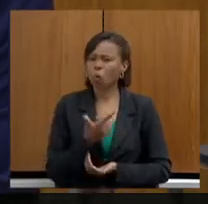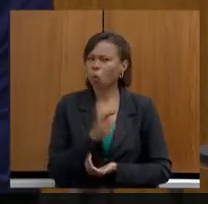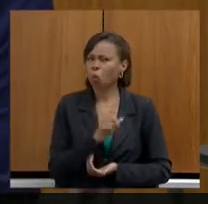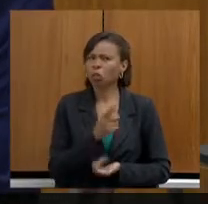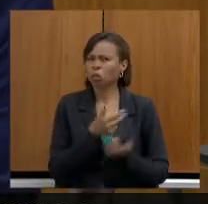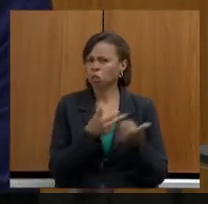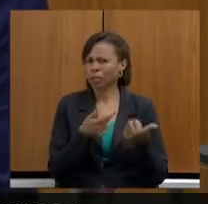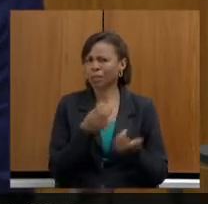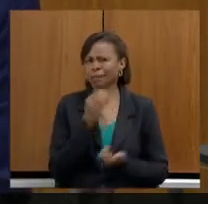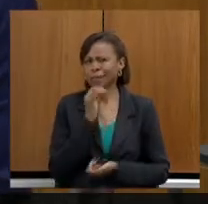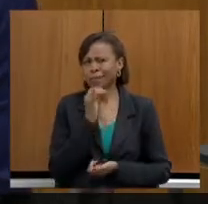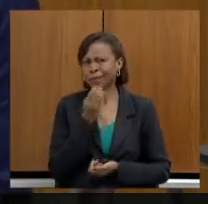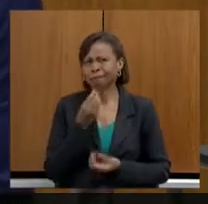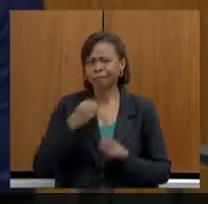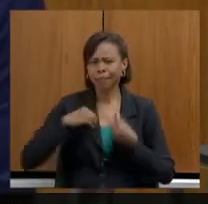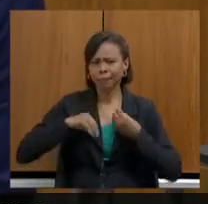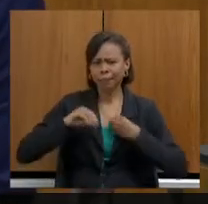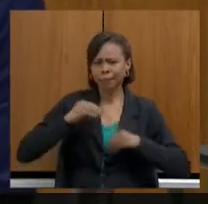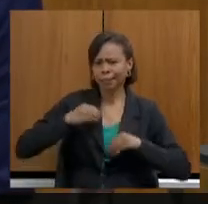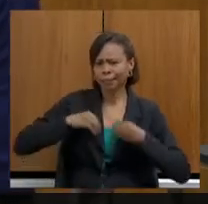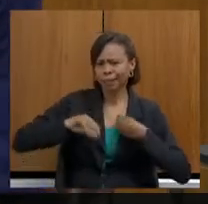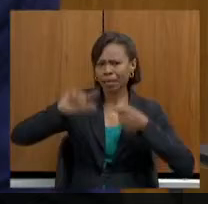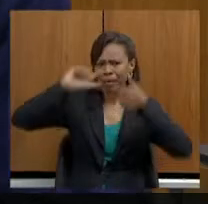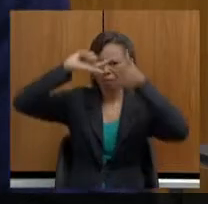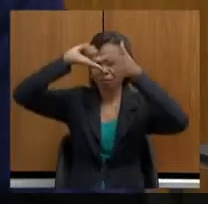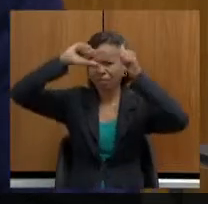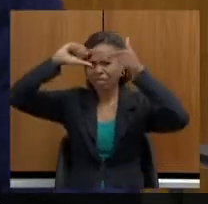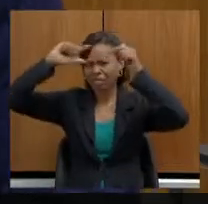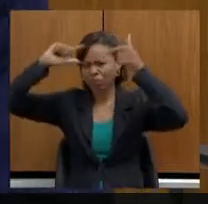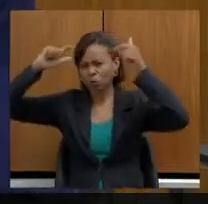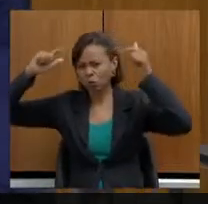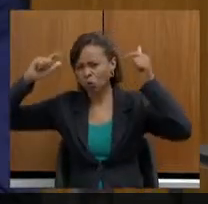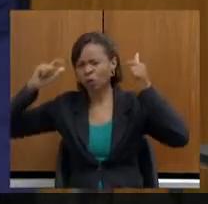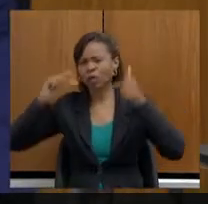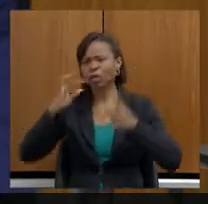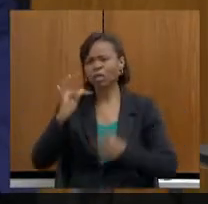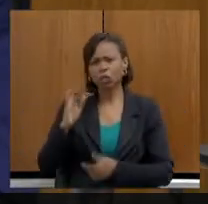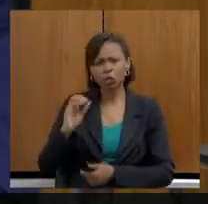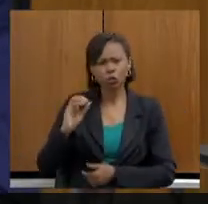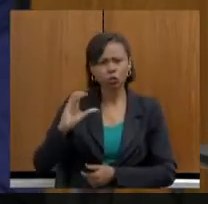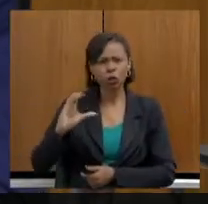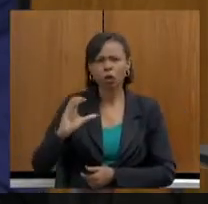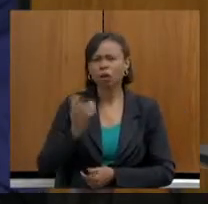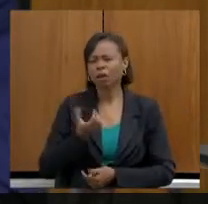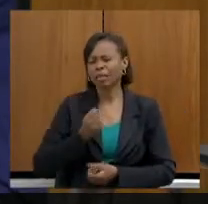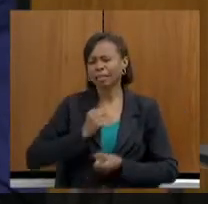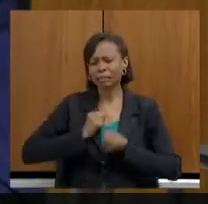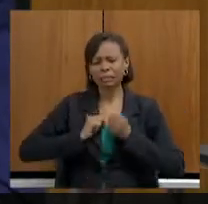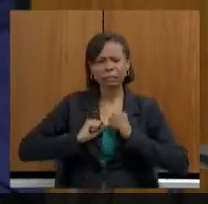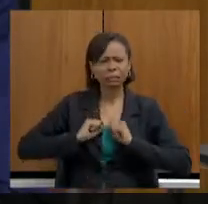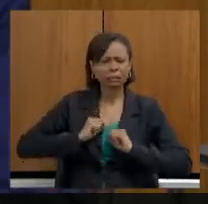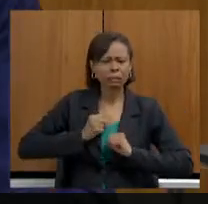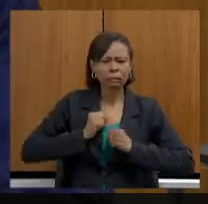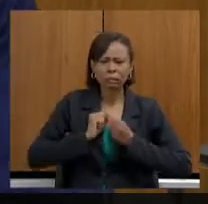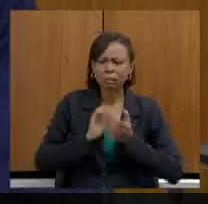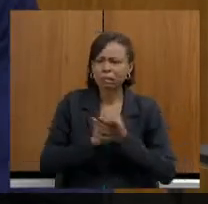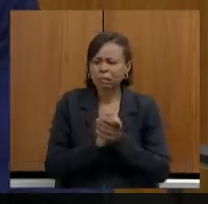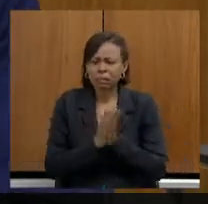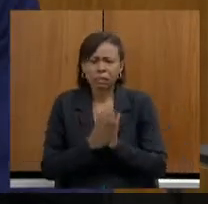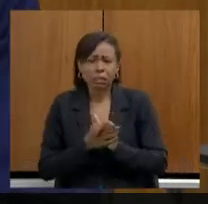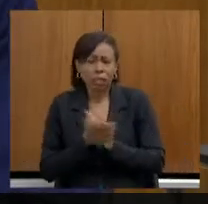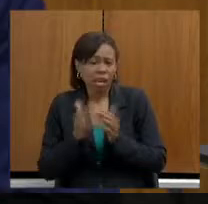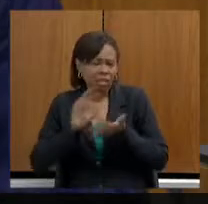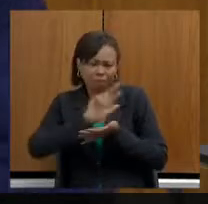fatores dentre eles a depressão transtorno obsessivo-compulsivo a ansiedade outros eu gostaria de citar